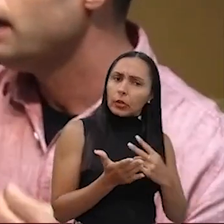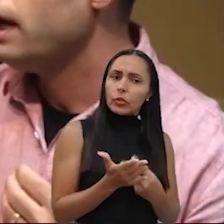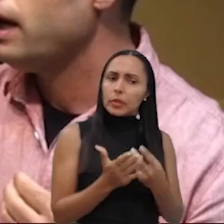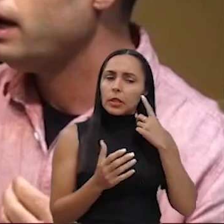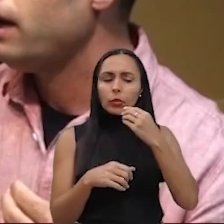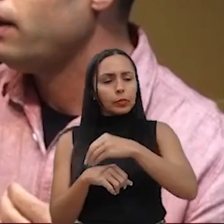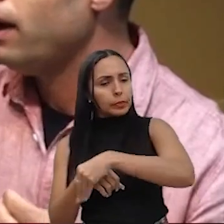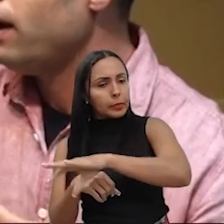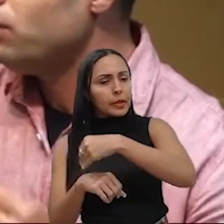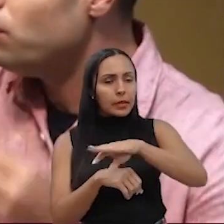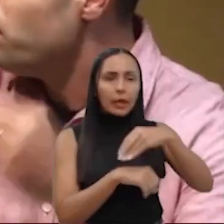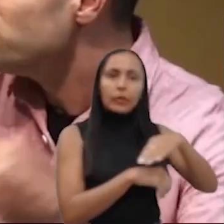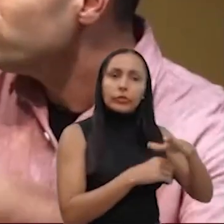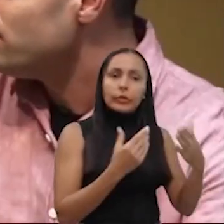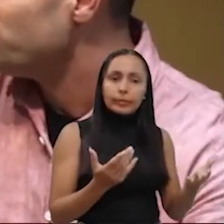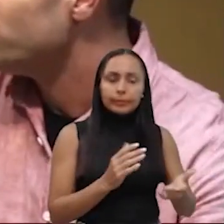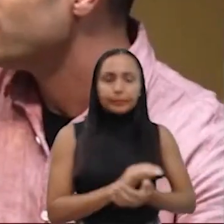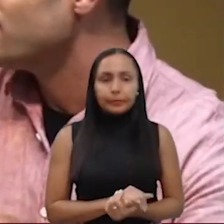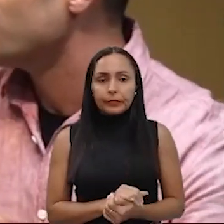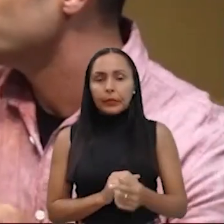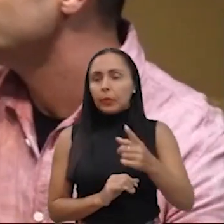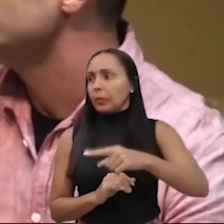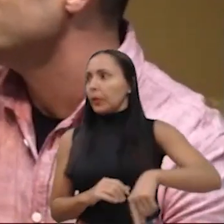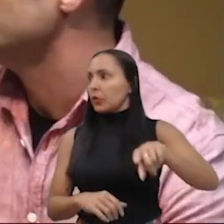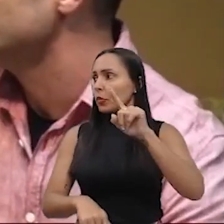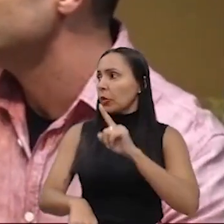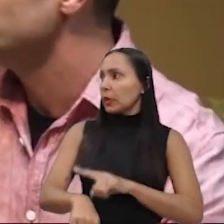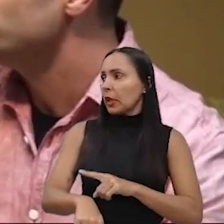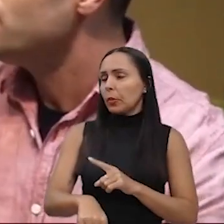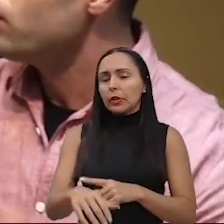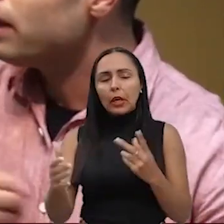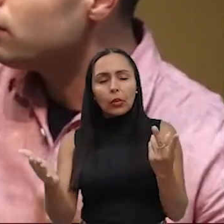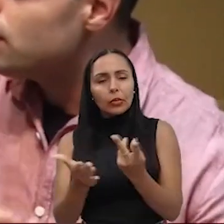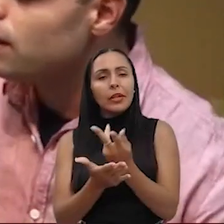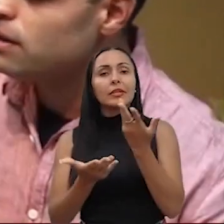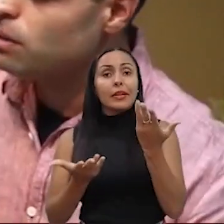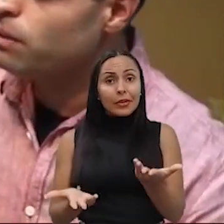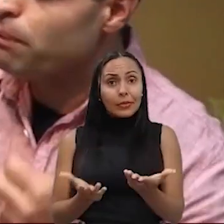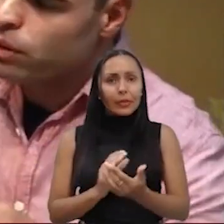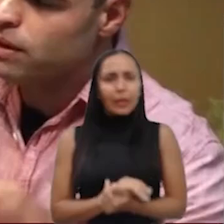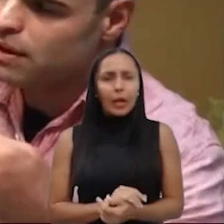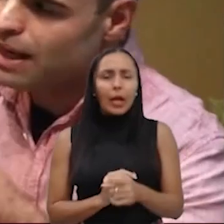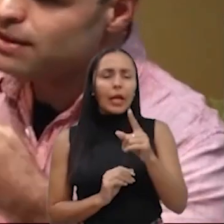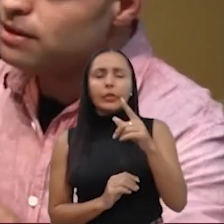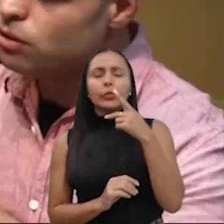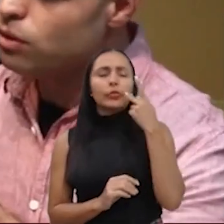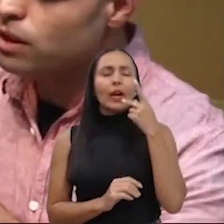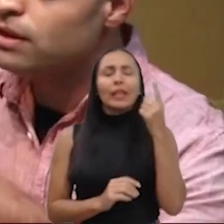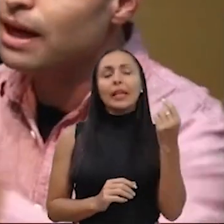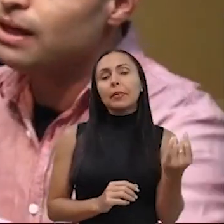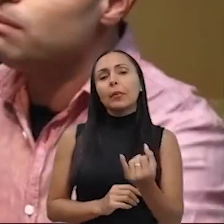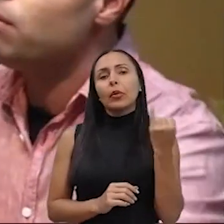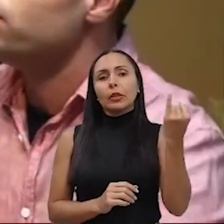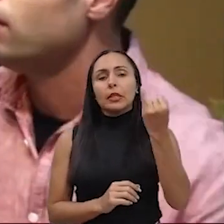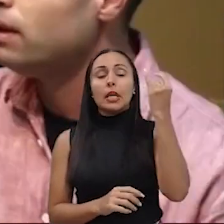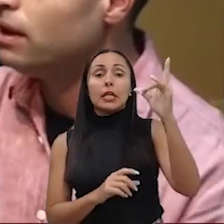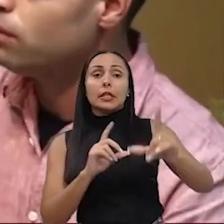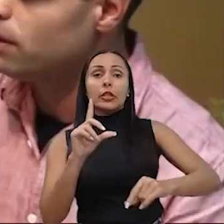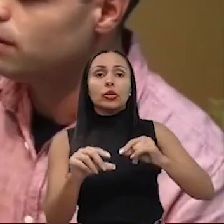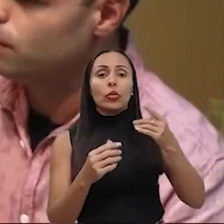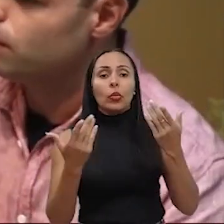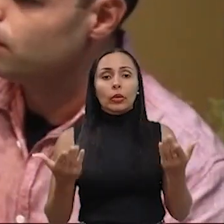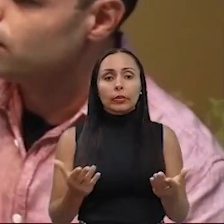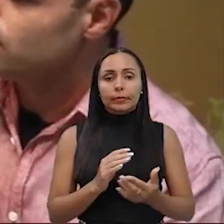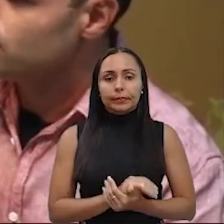ali no mesmo tempo em que ela está acontecendo, né? Então, o que é que tu diria assim, sobre a importância dessas escolhas naquele momento ali